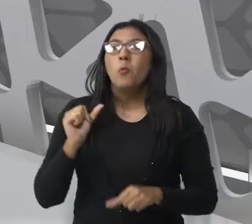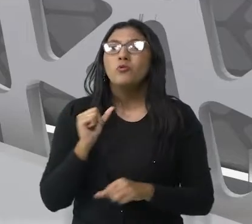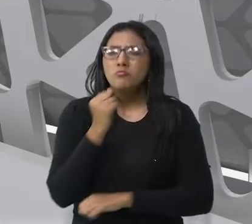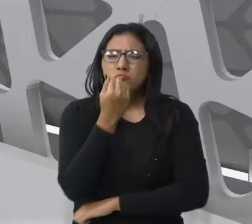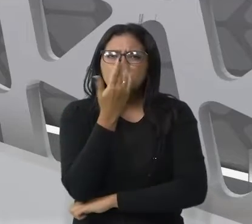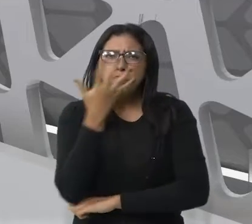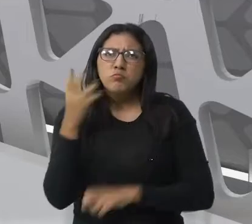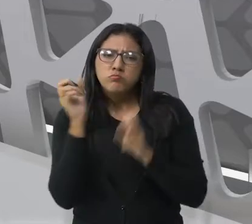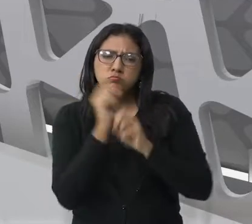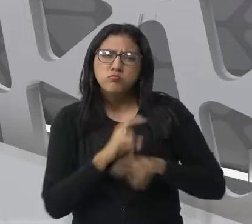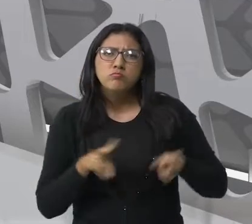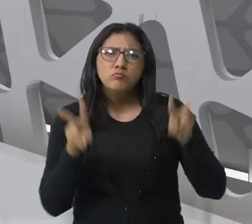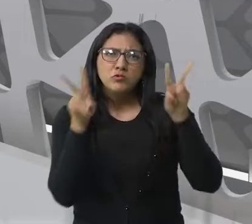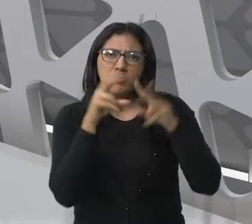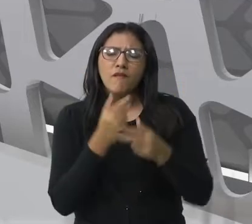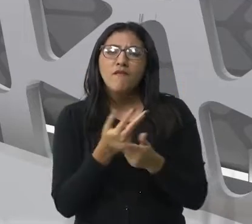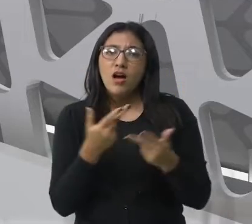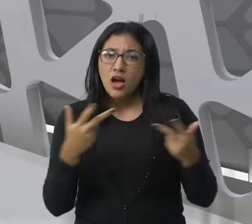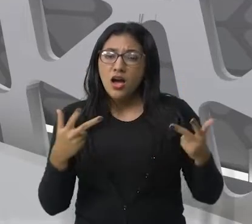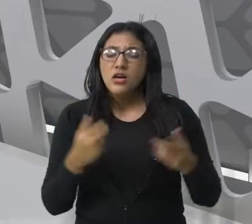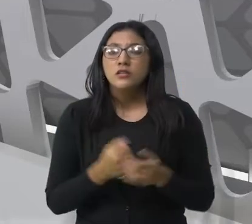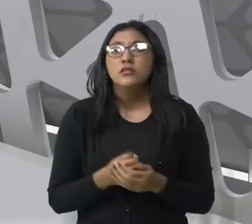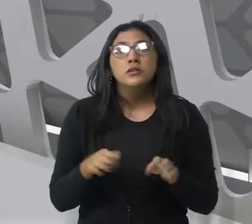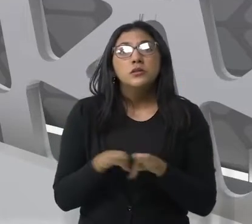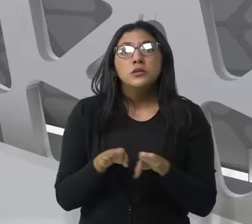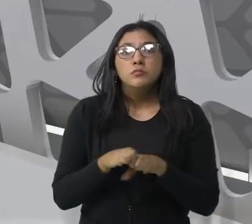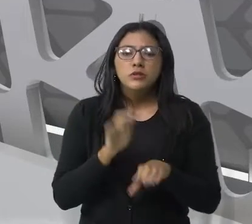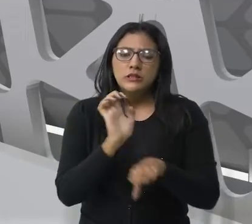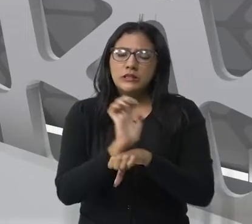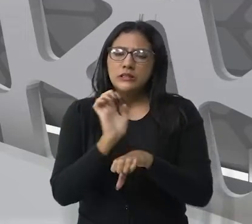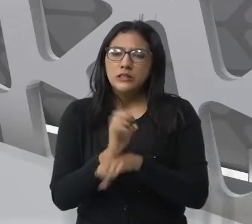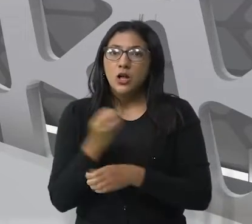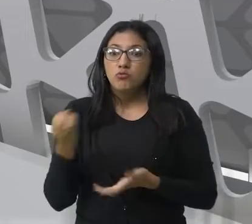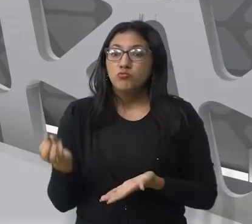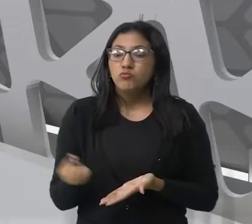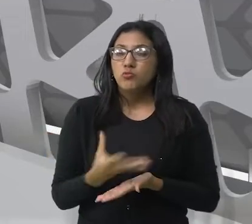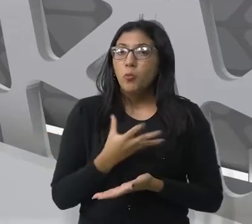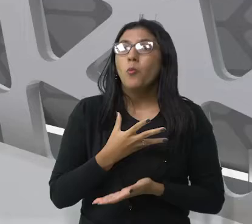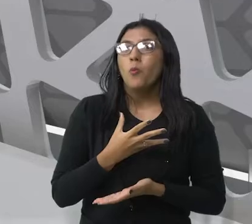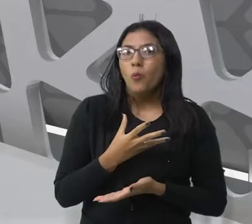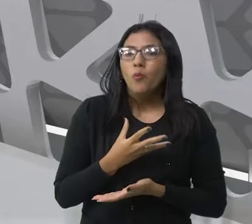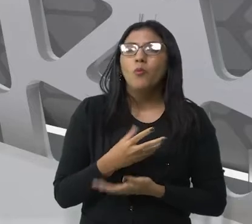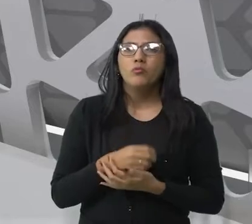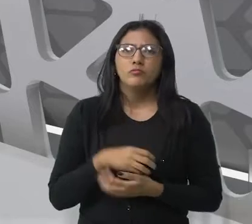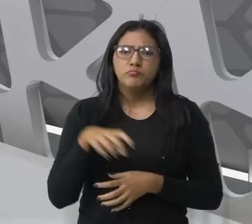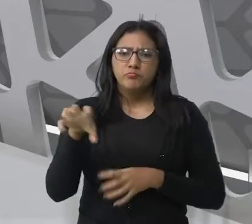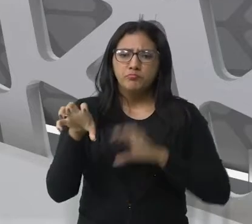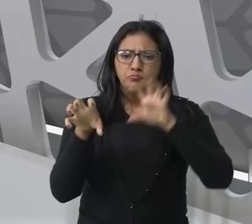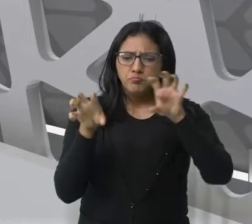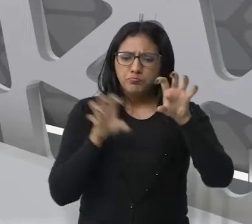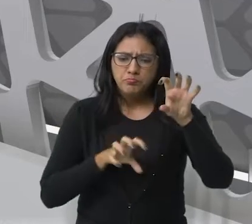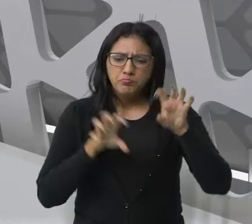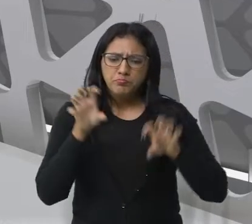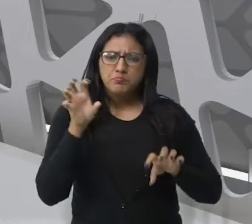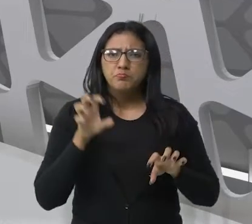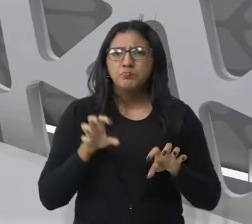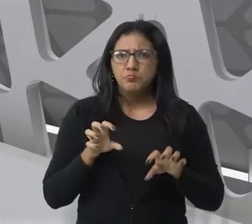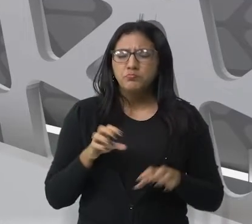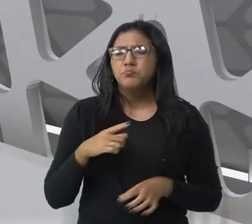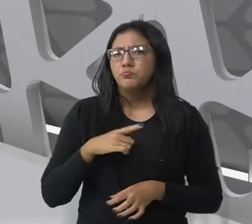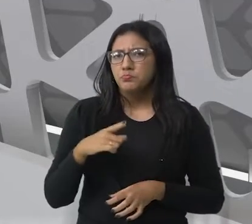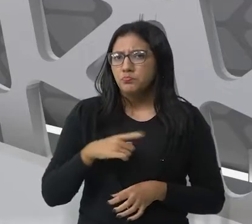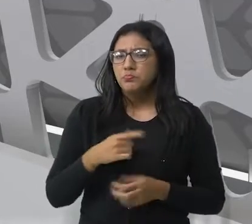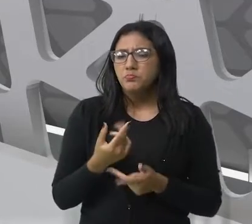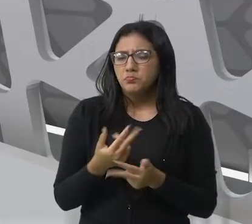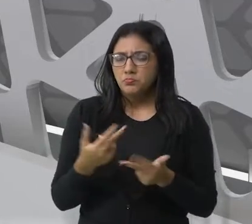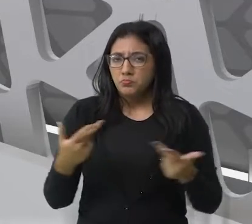transformações. Tá? E acabaram surgindo vários estados, as divisões das regiões, mas também um fator